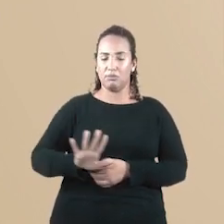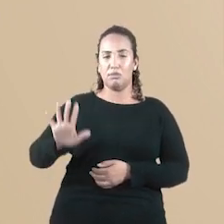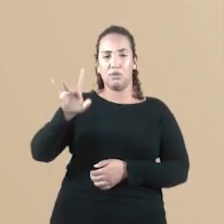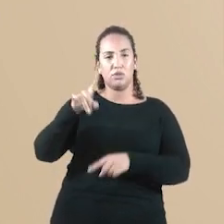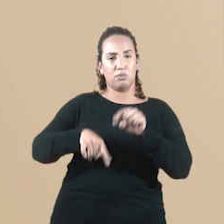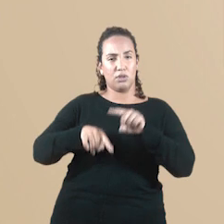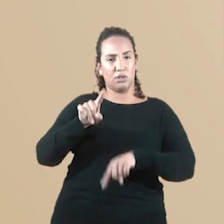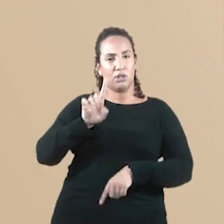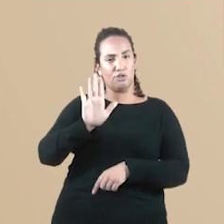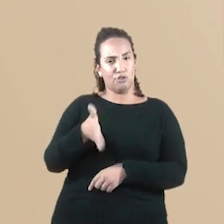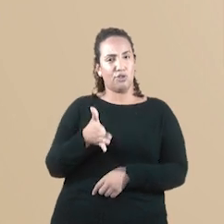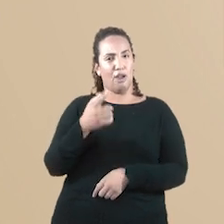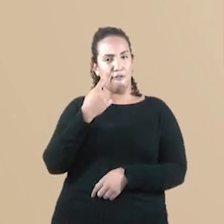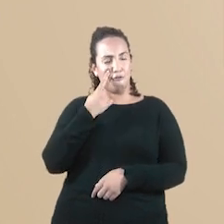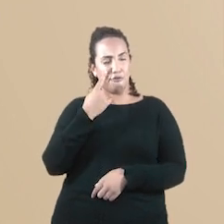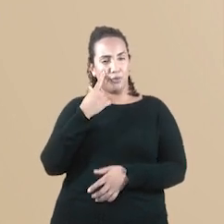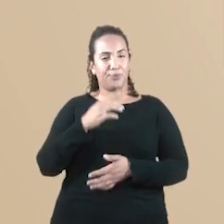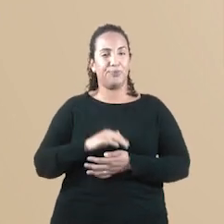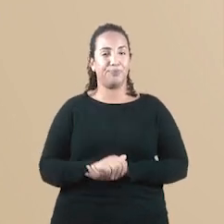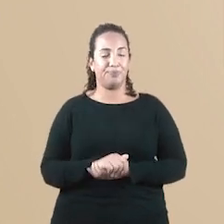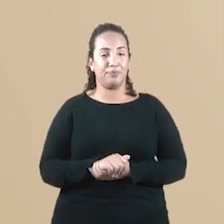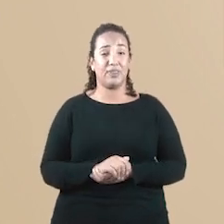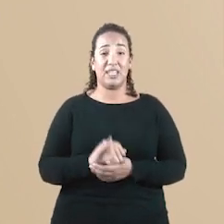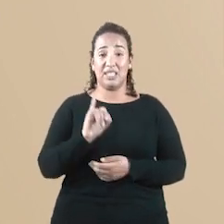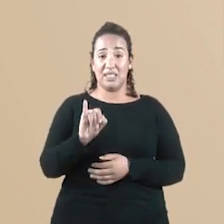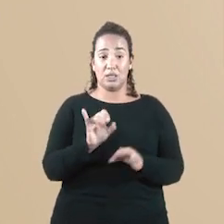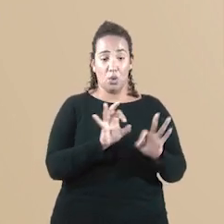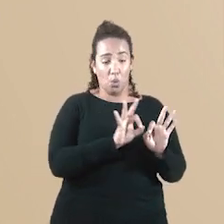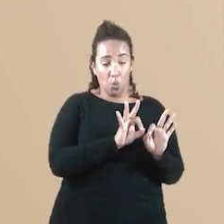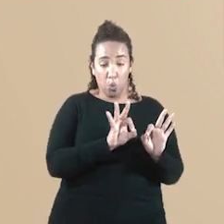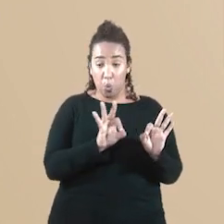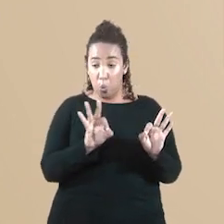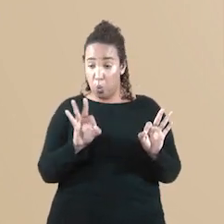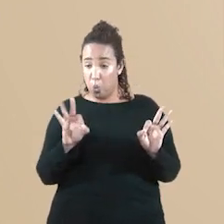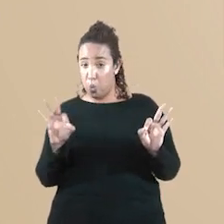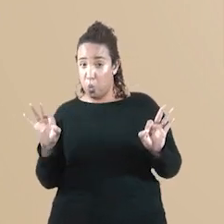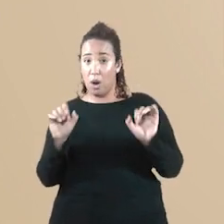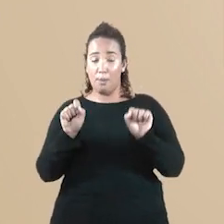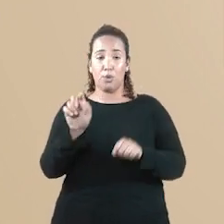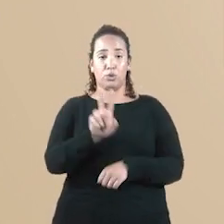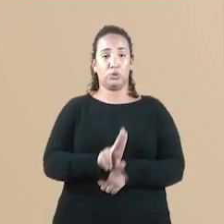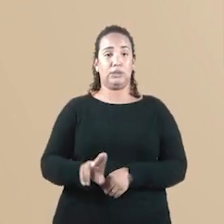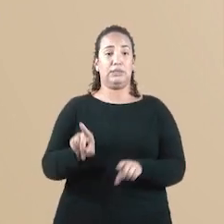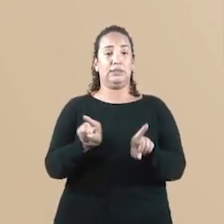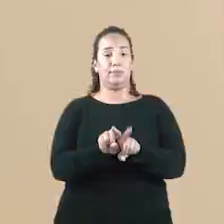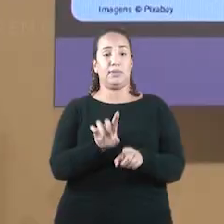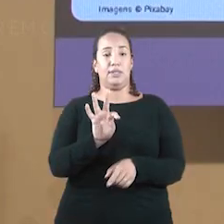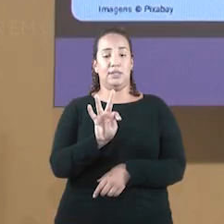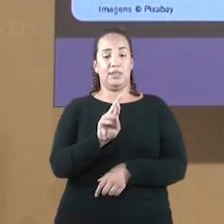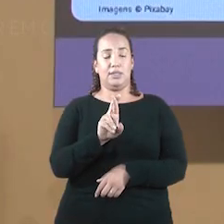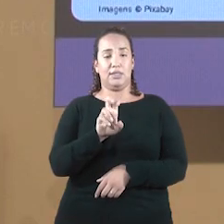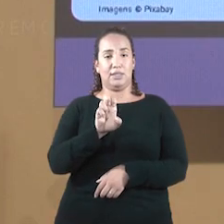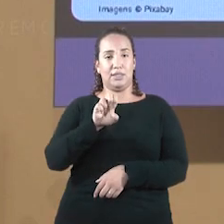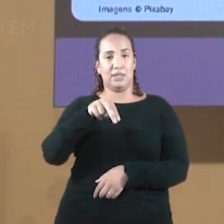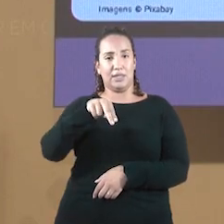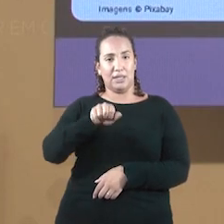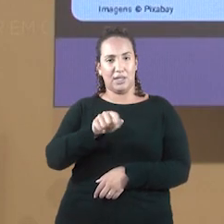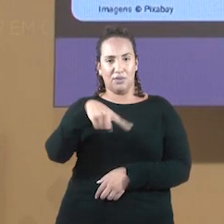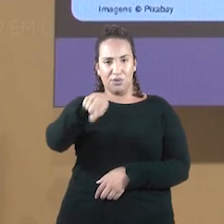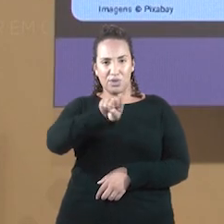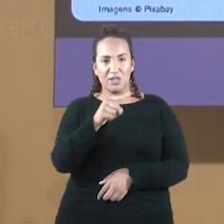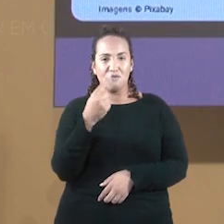instrumentos? Para medir comprimentos maiores, podemos utilizar uma trena também. Já viu alguma?